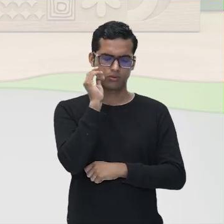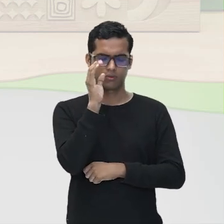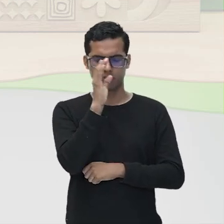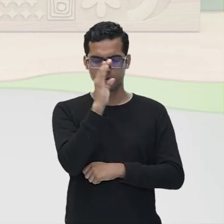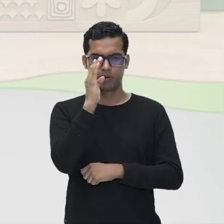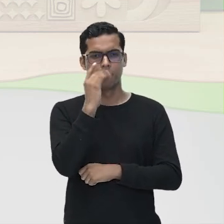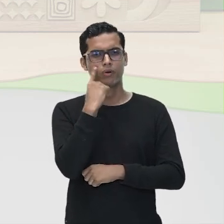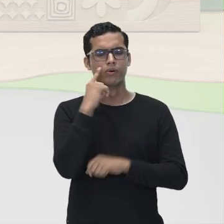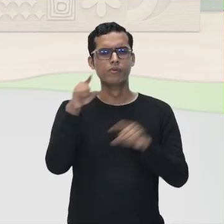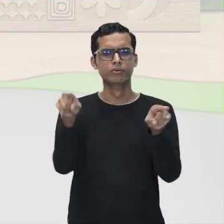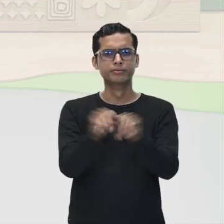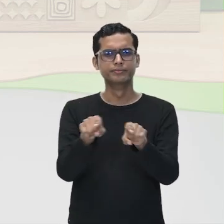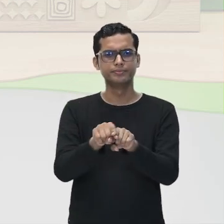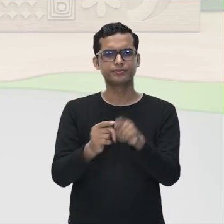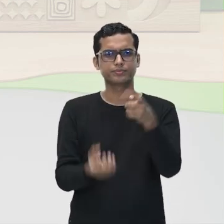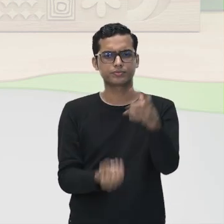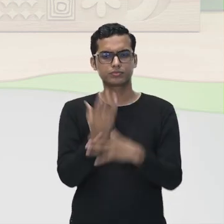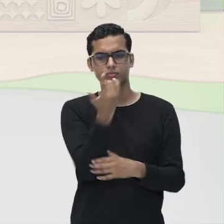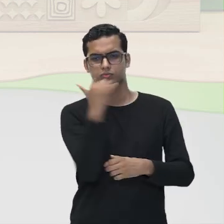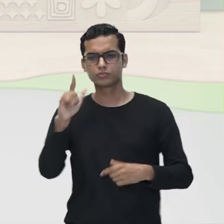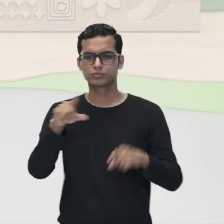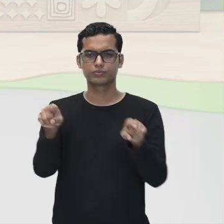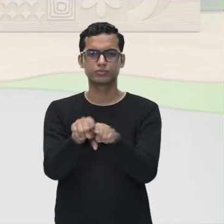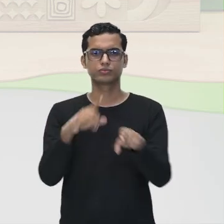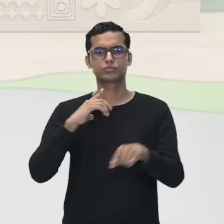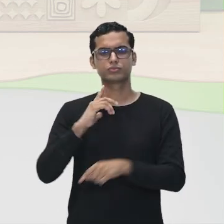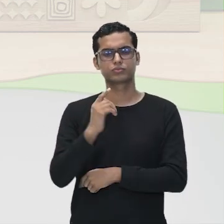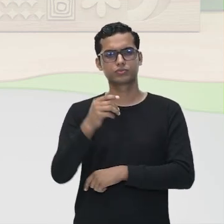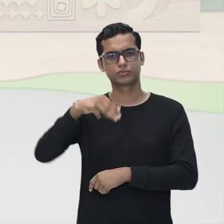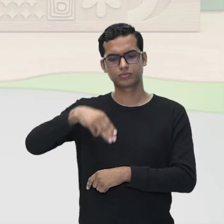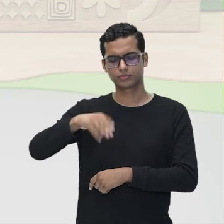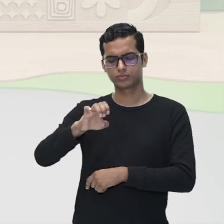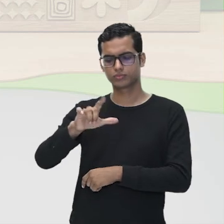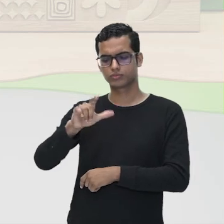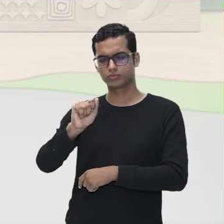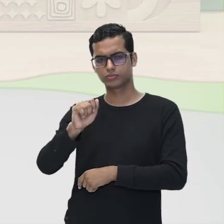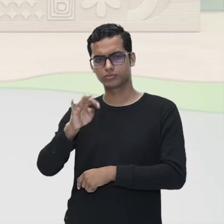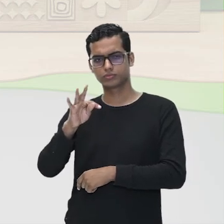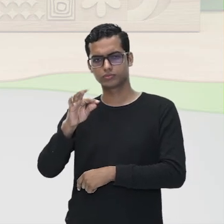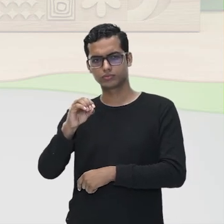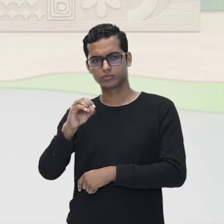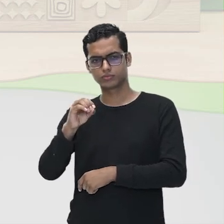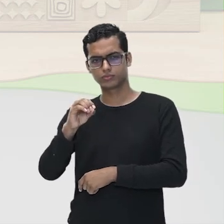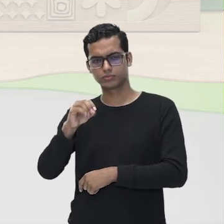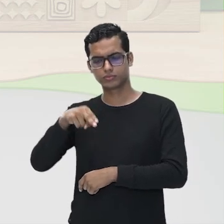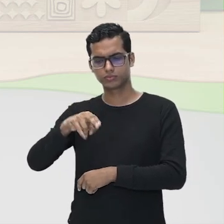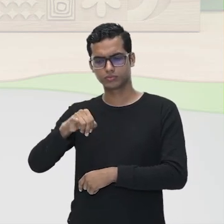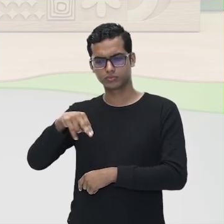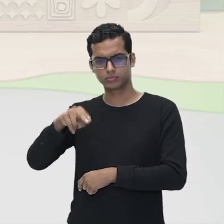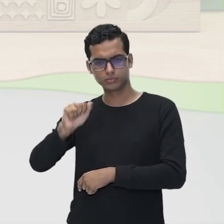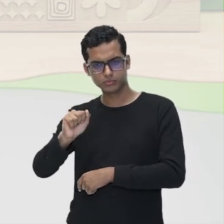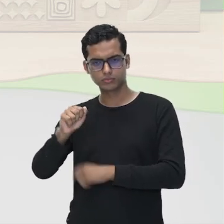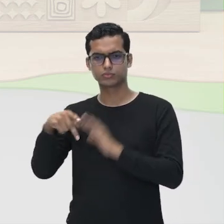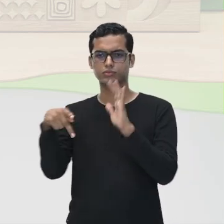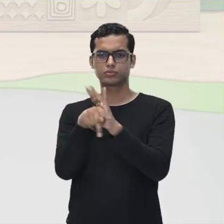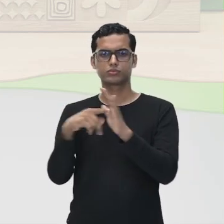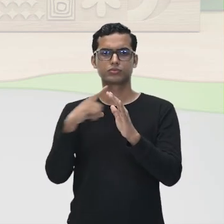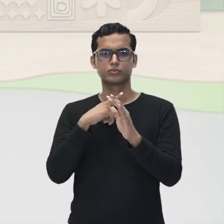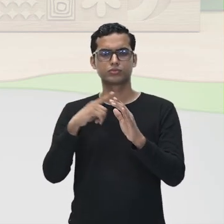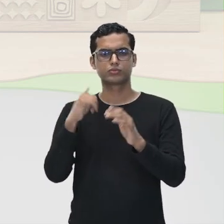de um outro hormônio, que é qual? A melatonina, certo? E a melatonina que vai lhe dar